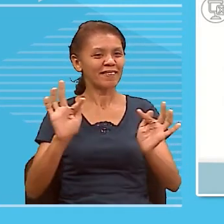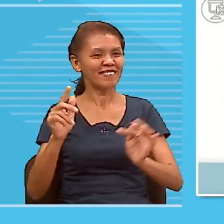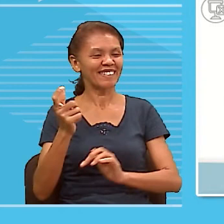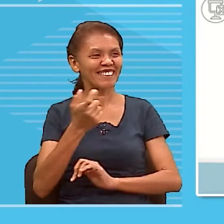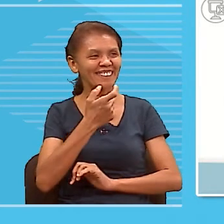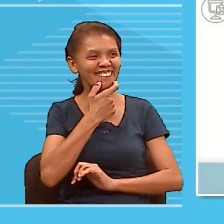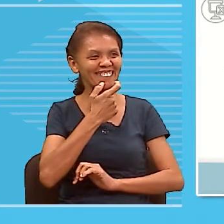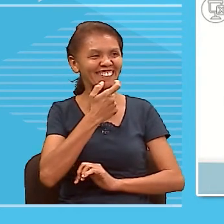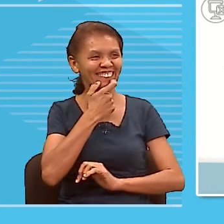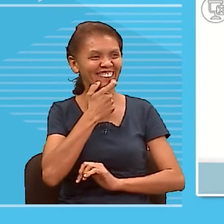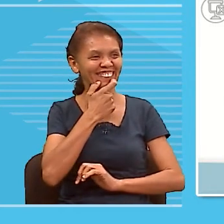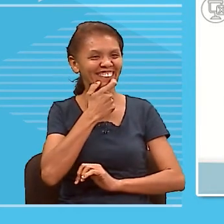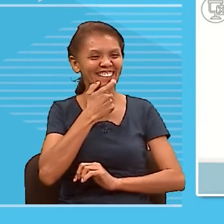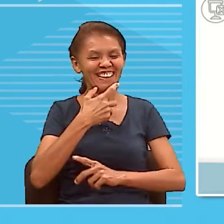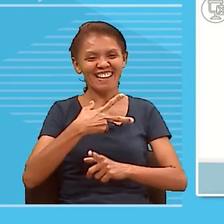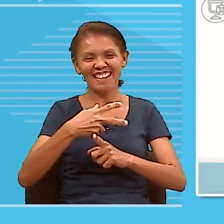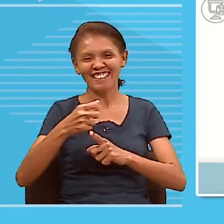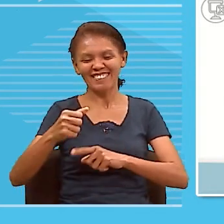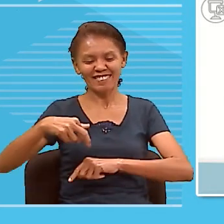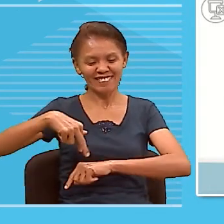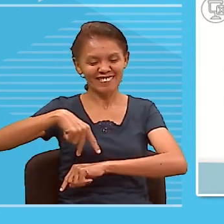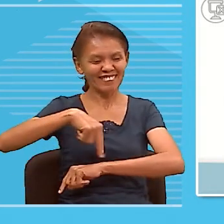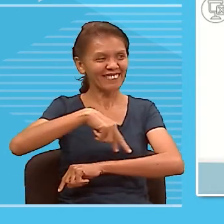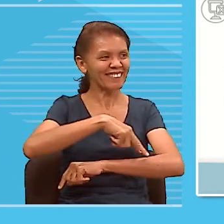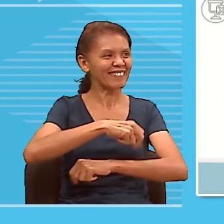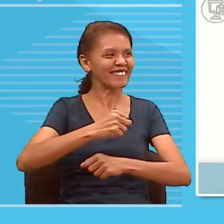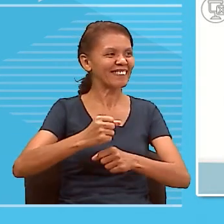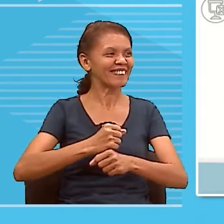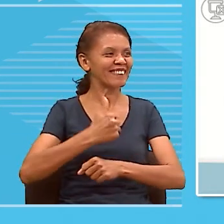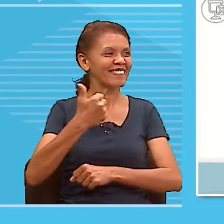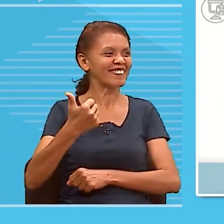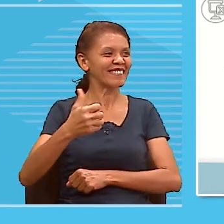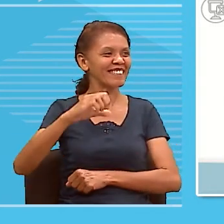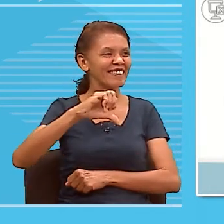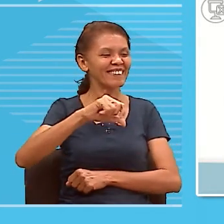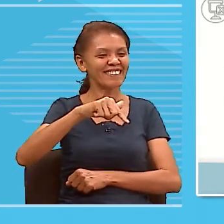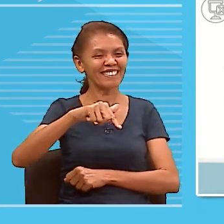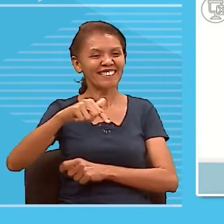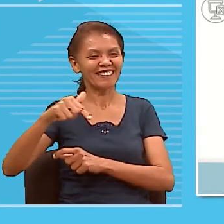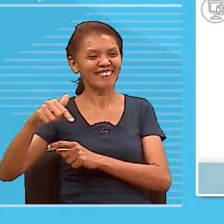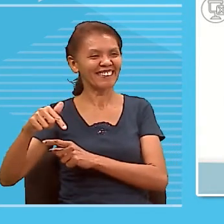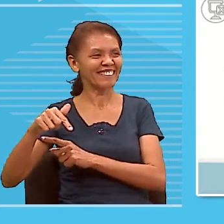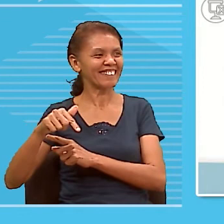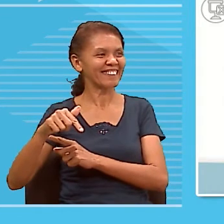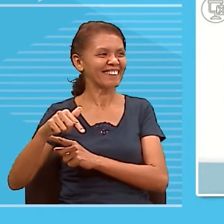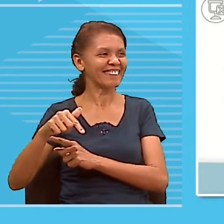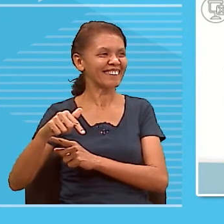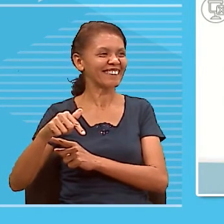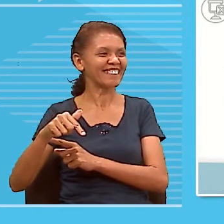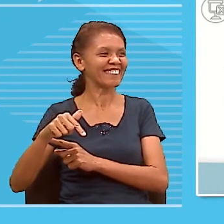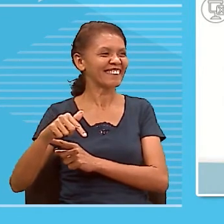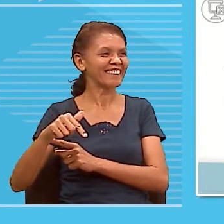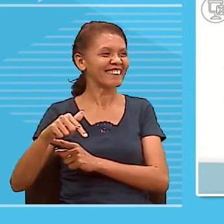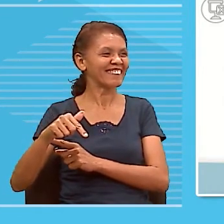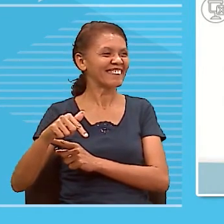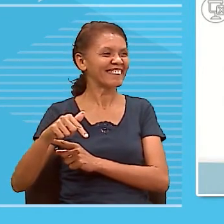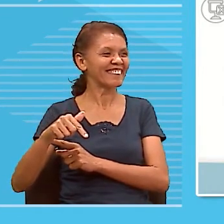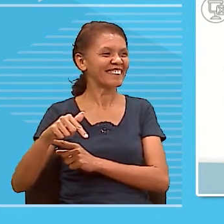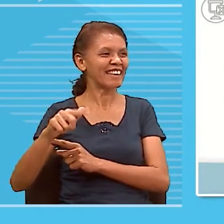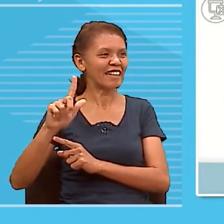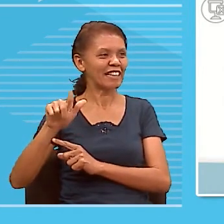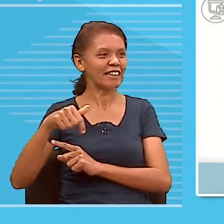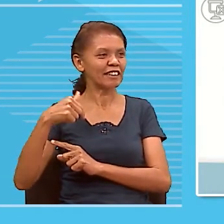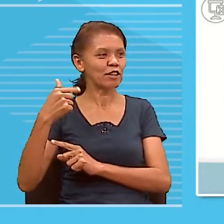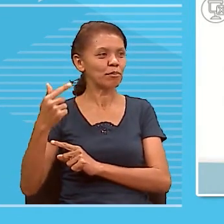Tobago vencedora do concurso de 1977 eu acho que a pronúncia é assim se não for andei perto depois